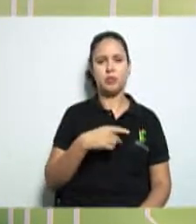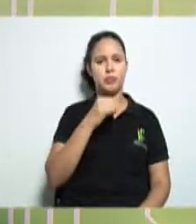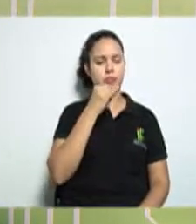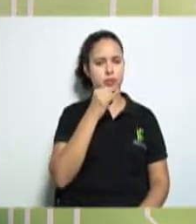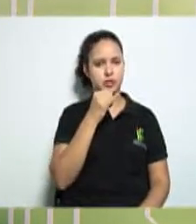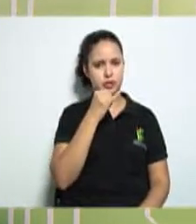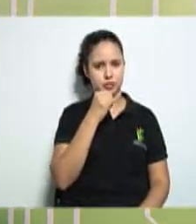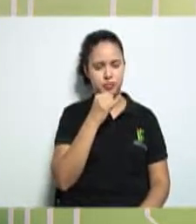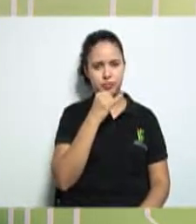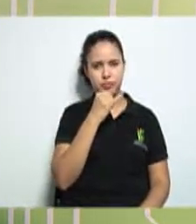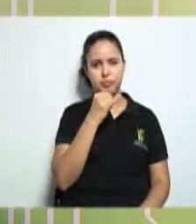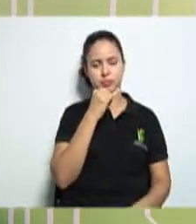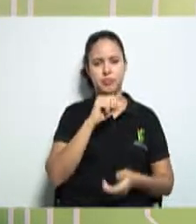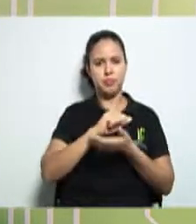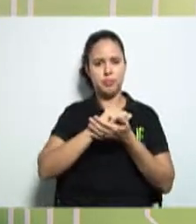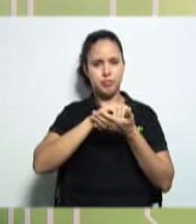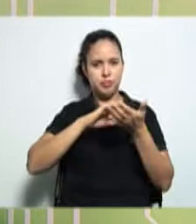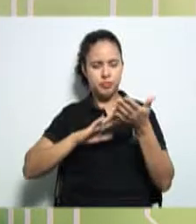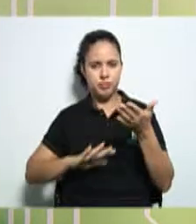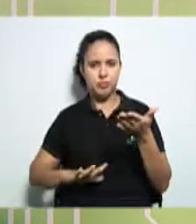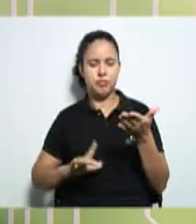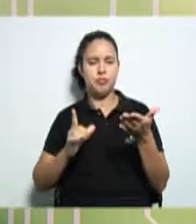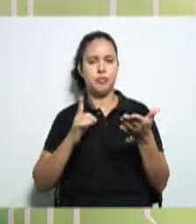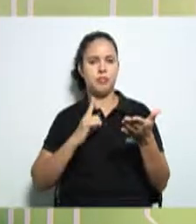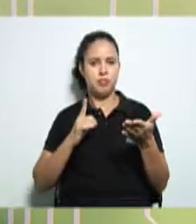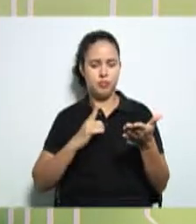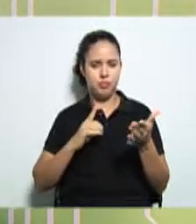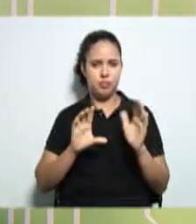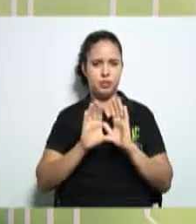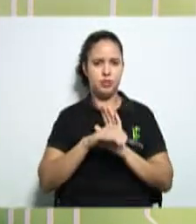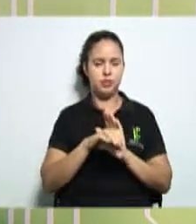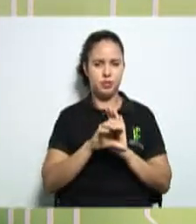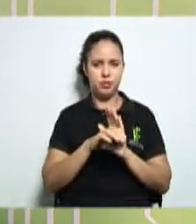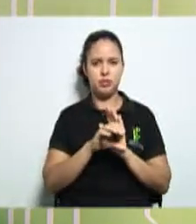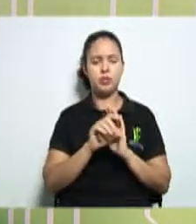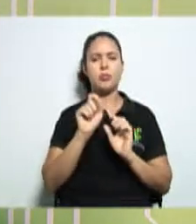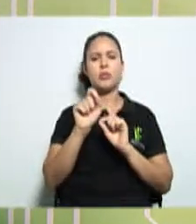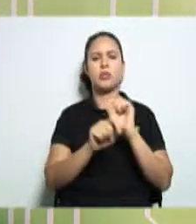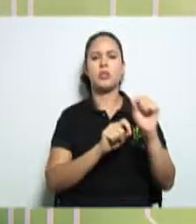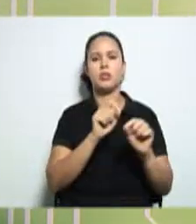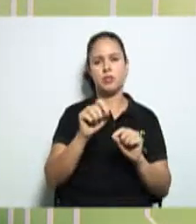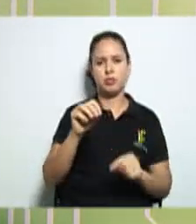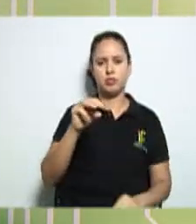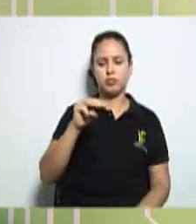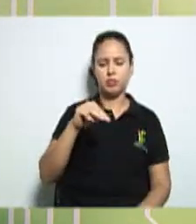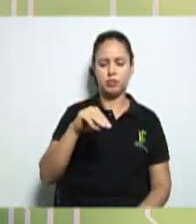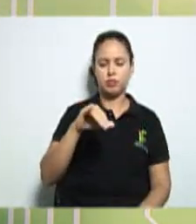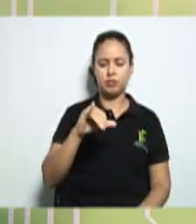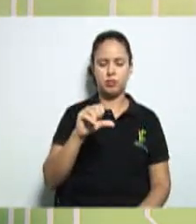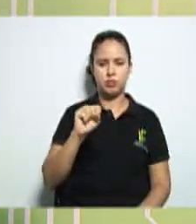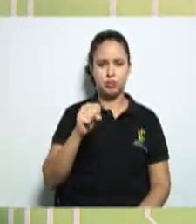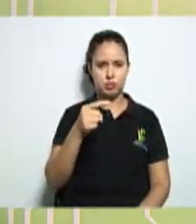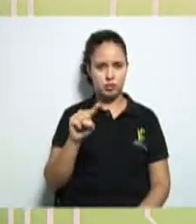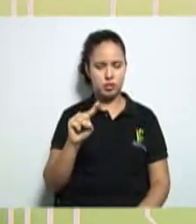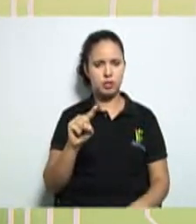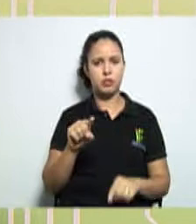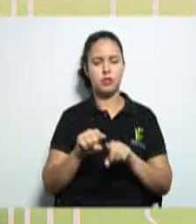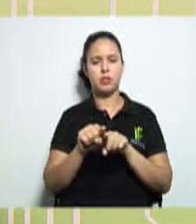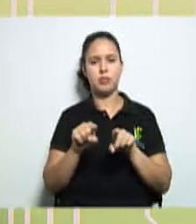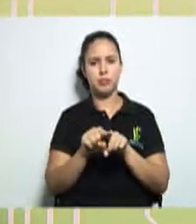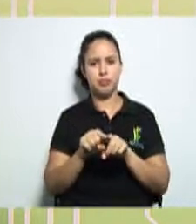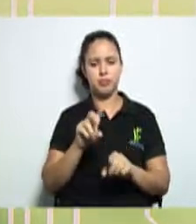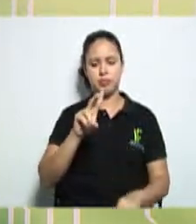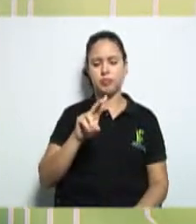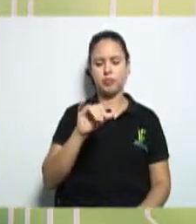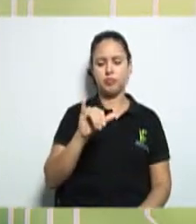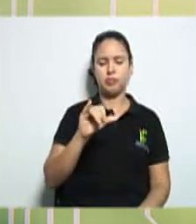definição na nossa tarefa, na nossa atividade. Eu trago lá o que é uma missão e trago o exemplo da minha missão. Eu trago lá o que é visão. A